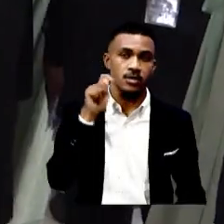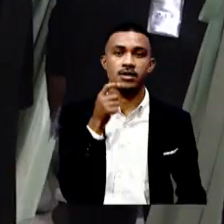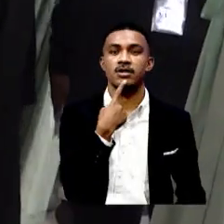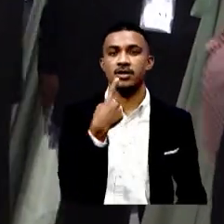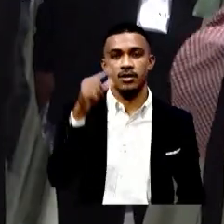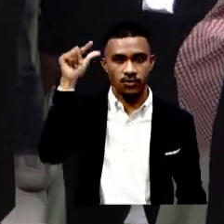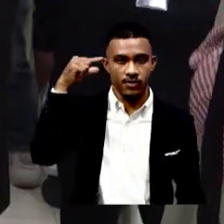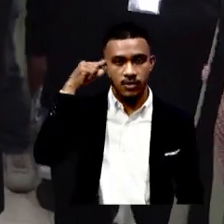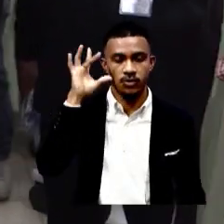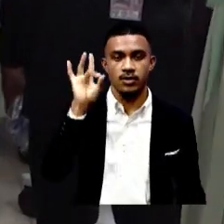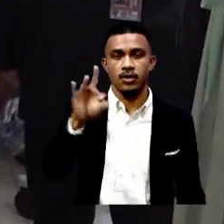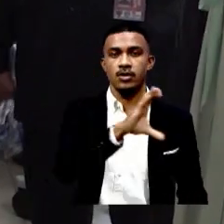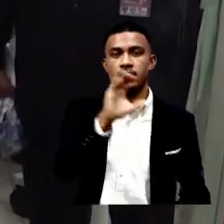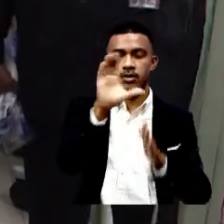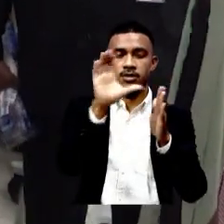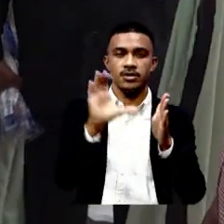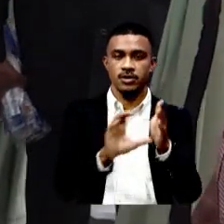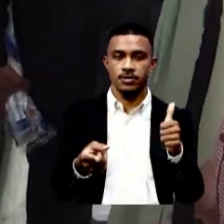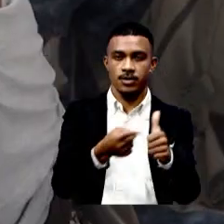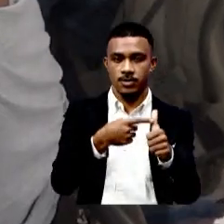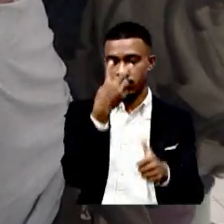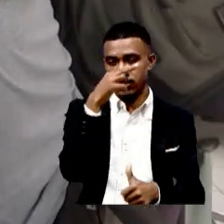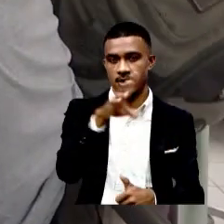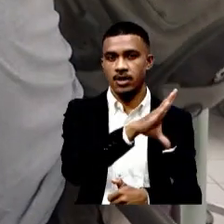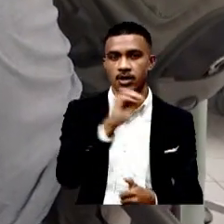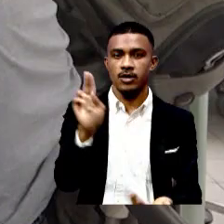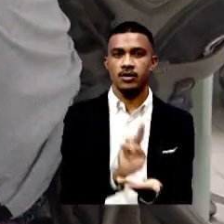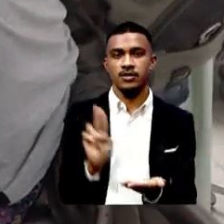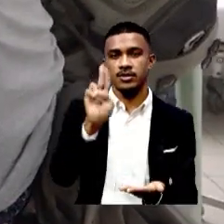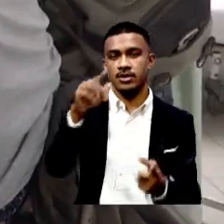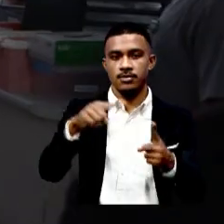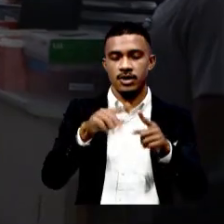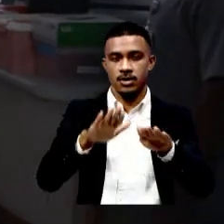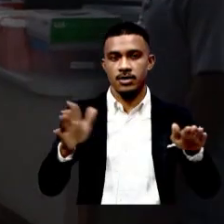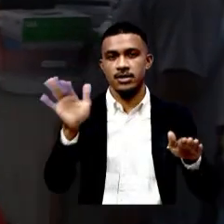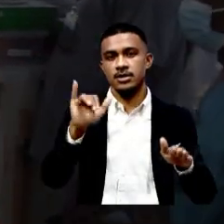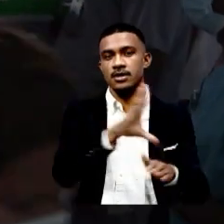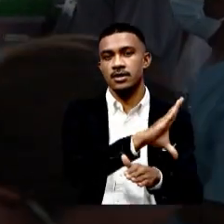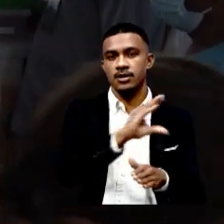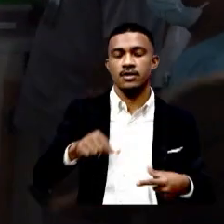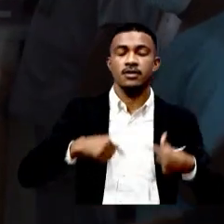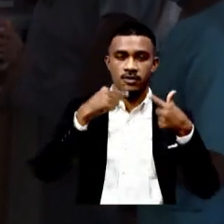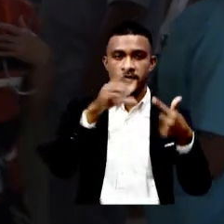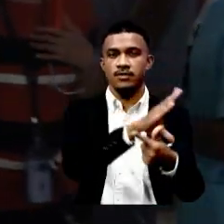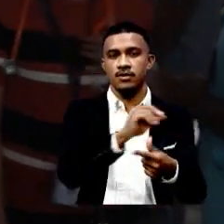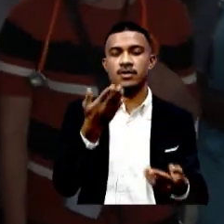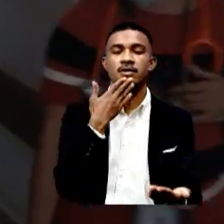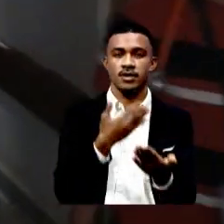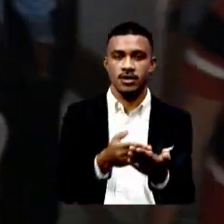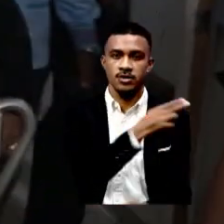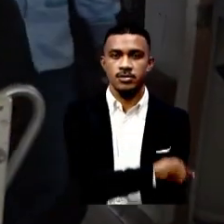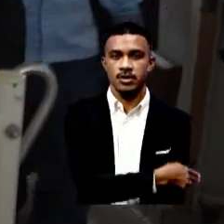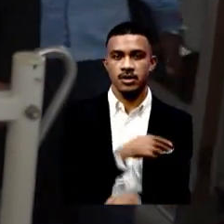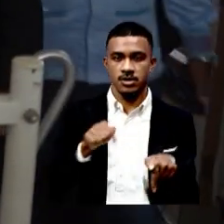governo constitucional, nia prioridade Makatuhari Universidade Balabarik Sira, no melhora a qualidade do Hospital Sira e a